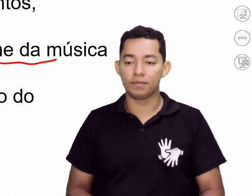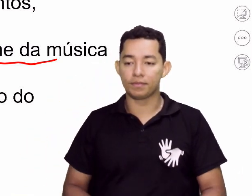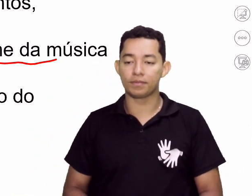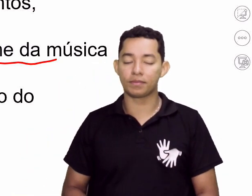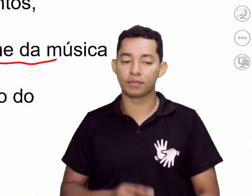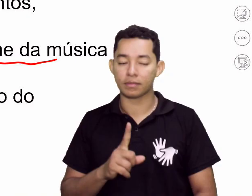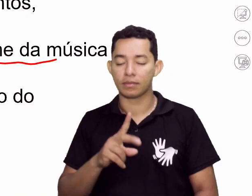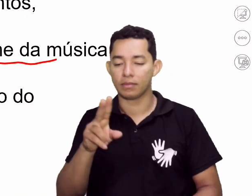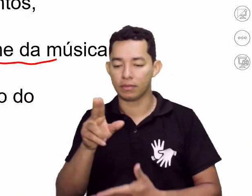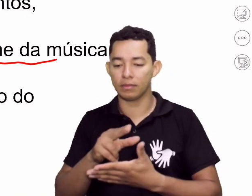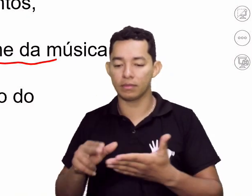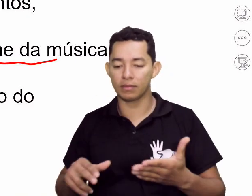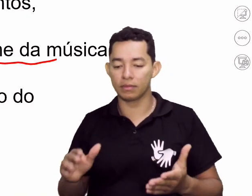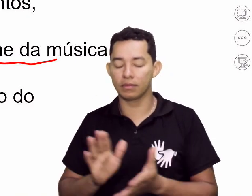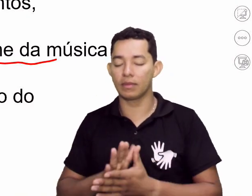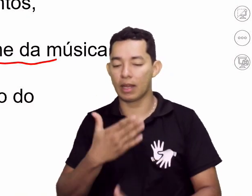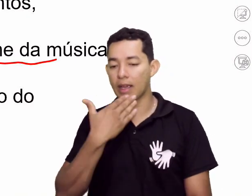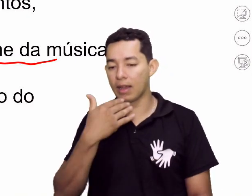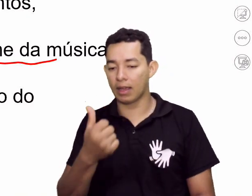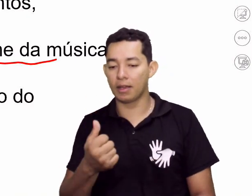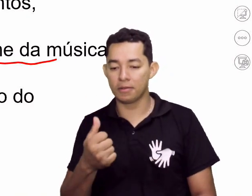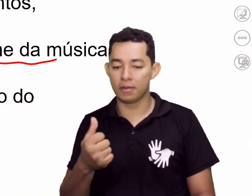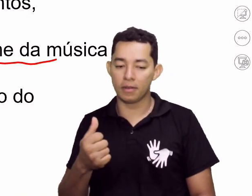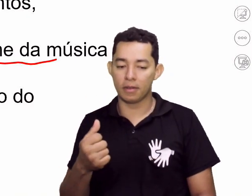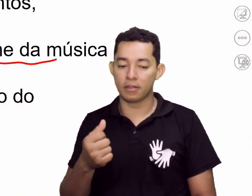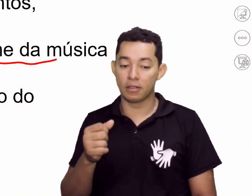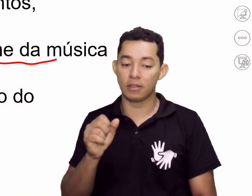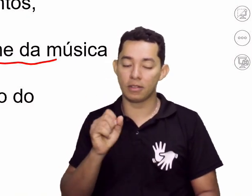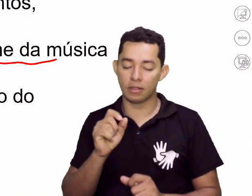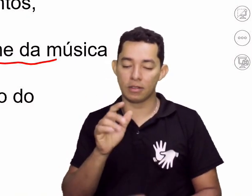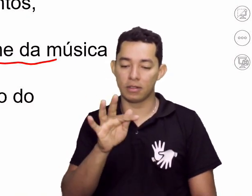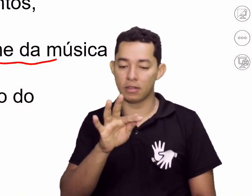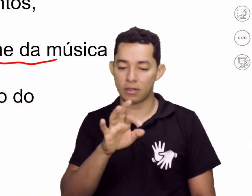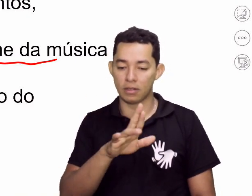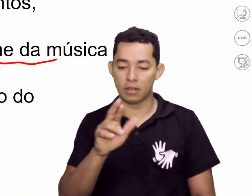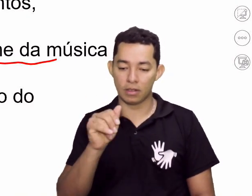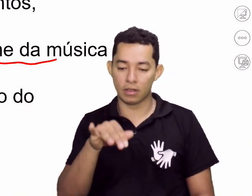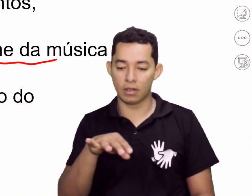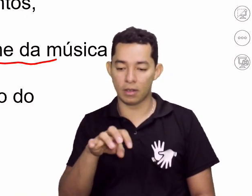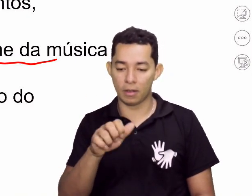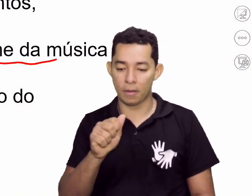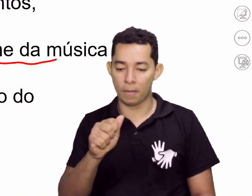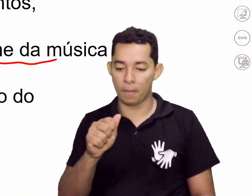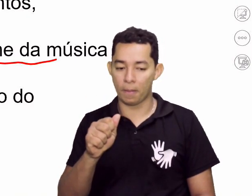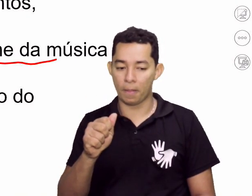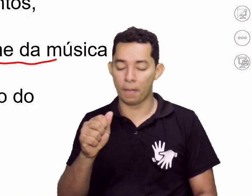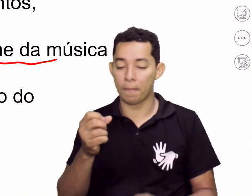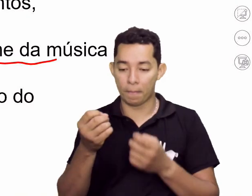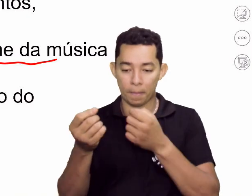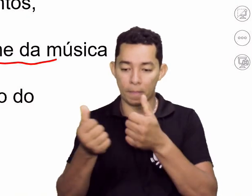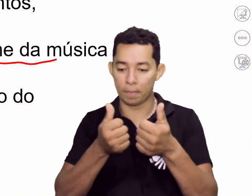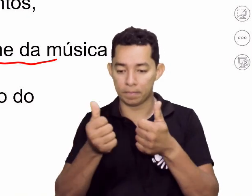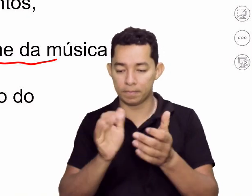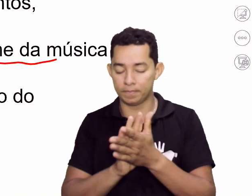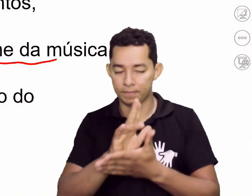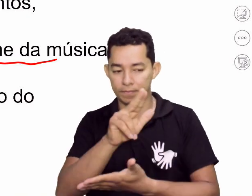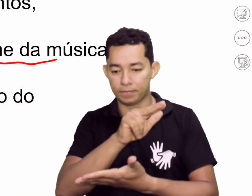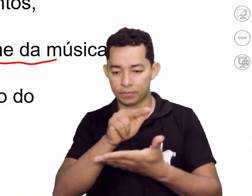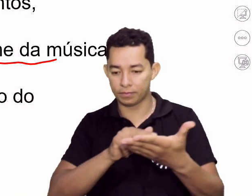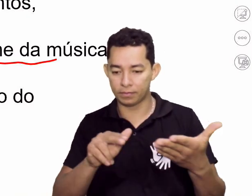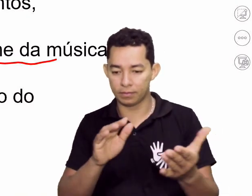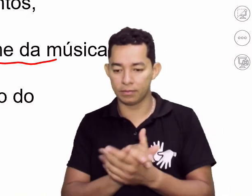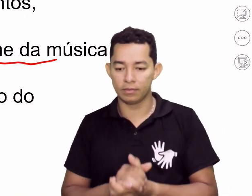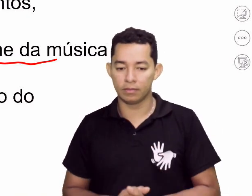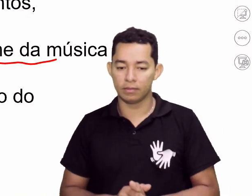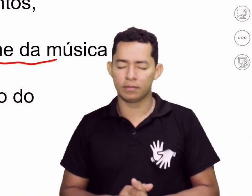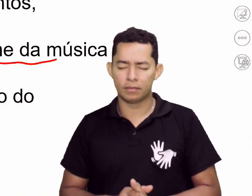e a leitura é uma das melhores ferramentas para isso aí, tá bom? Então não se esqueça disso, leia, não fica